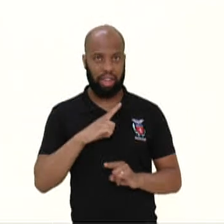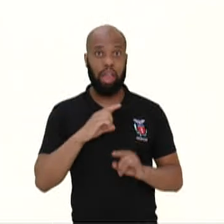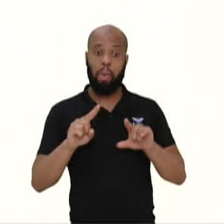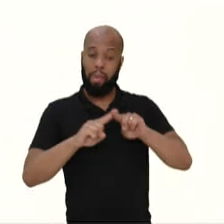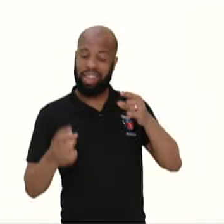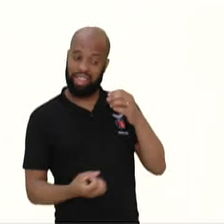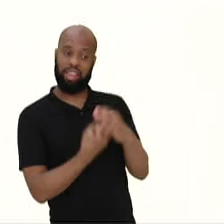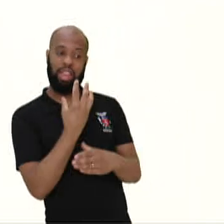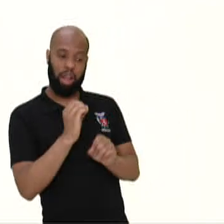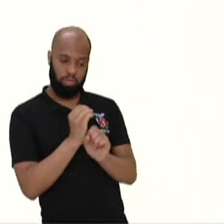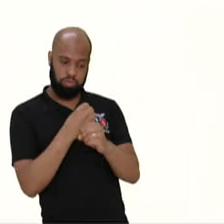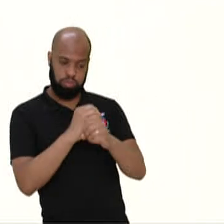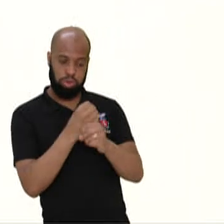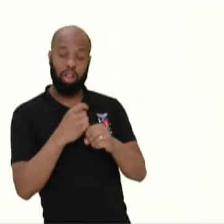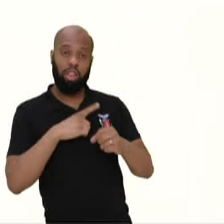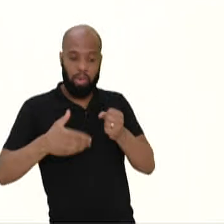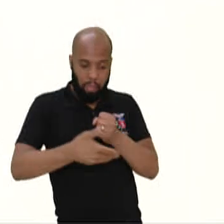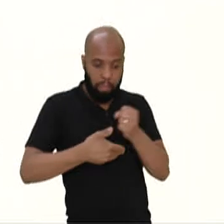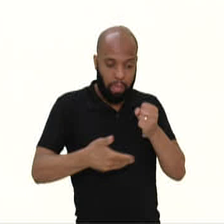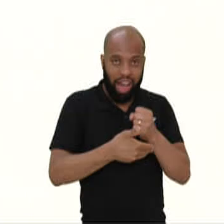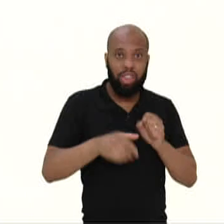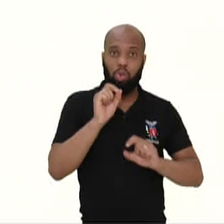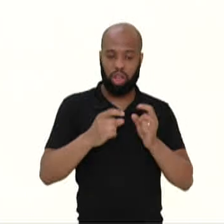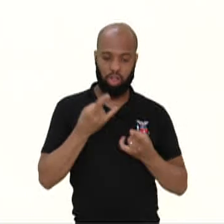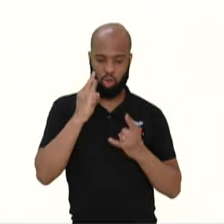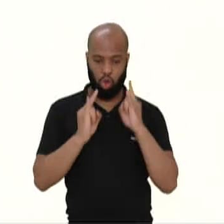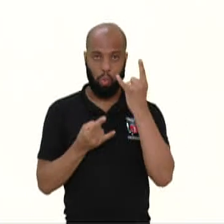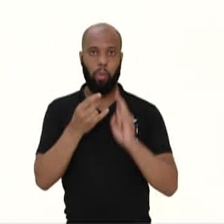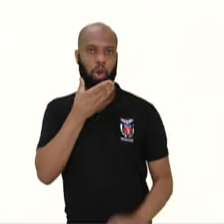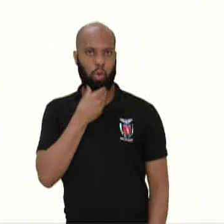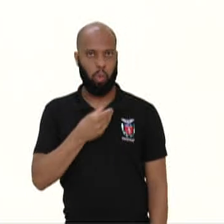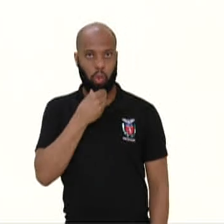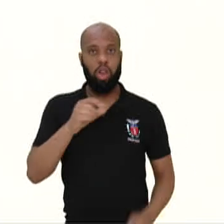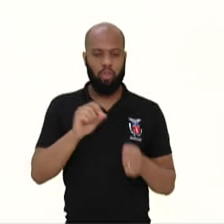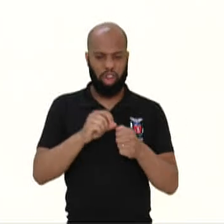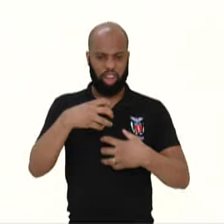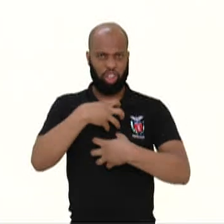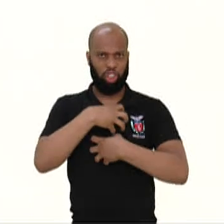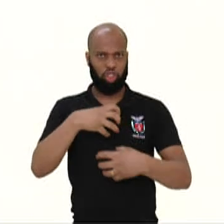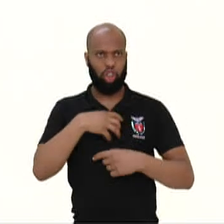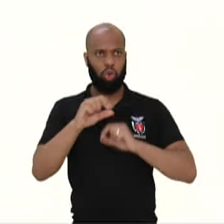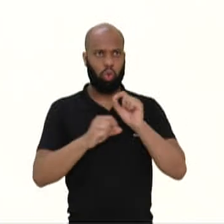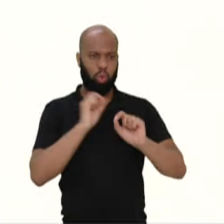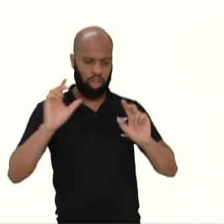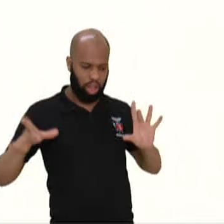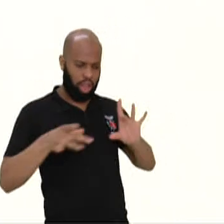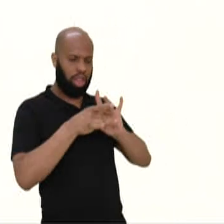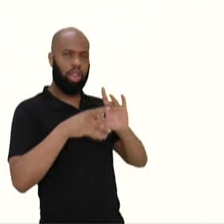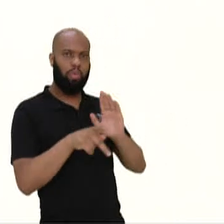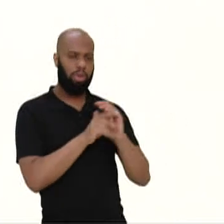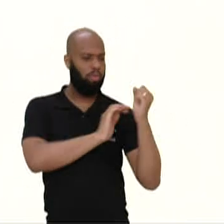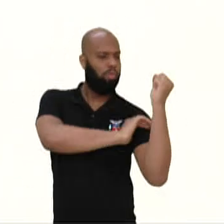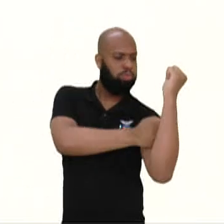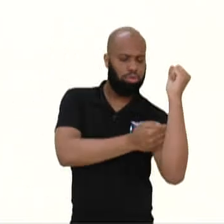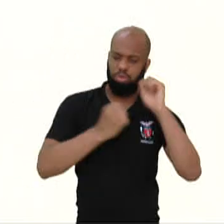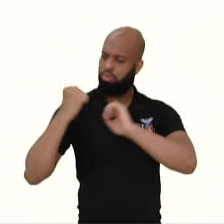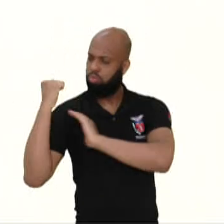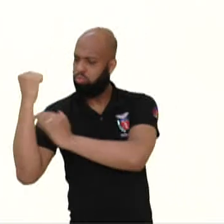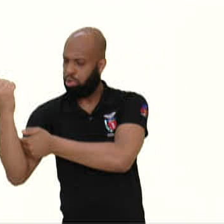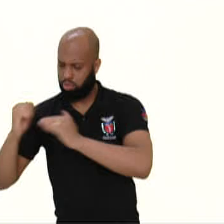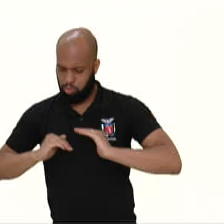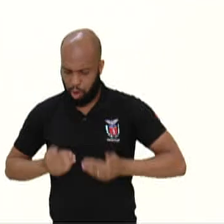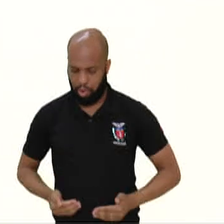como base a testosterona. Essas substâncias produzem efeitos anabólicos relativos ao crescimento